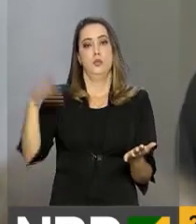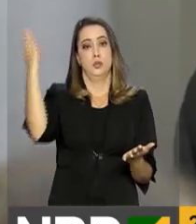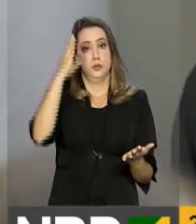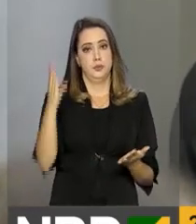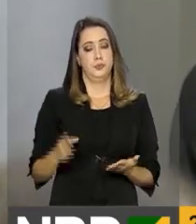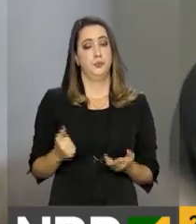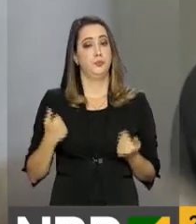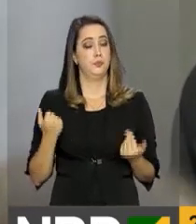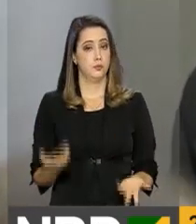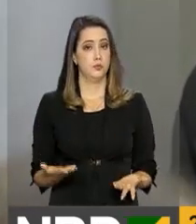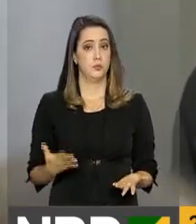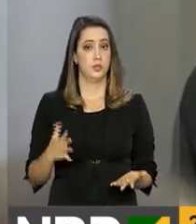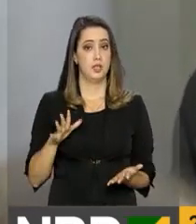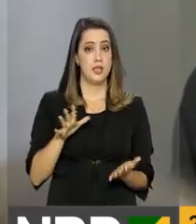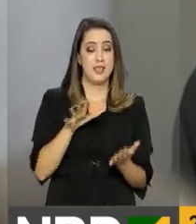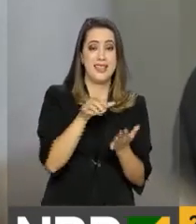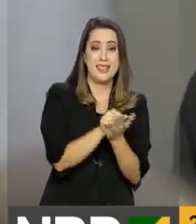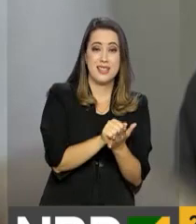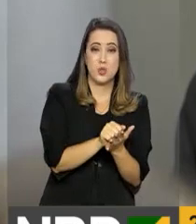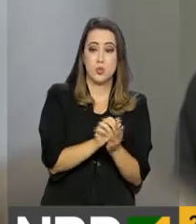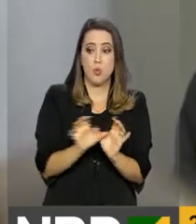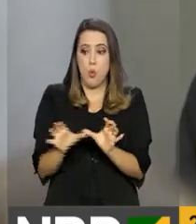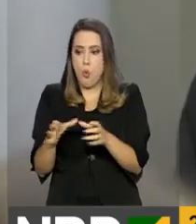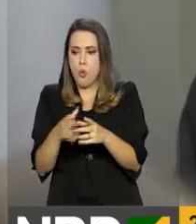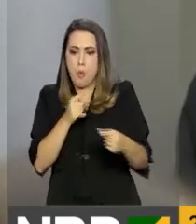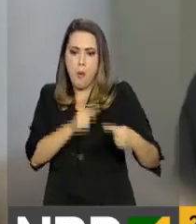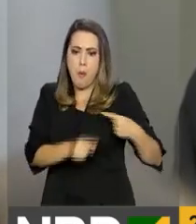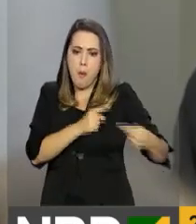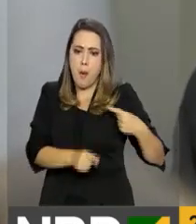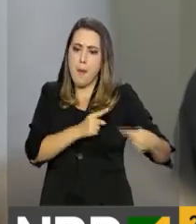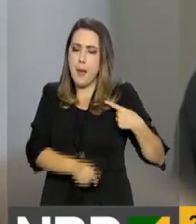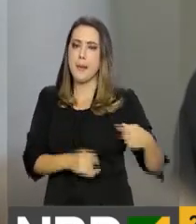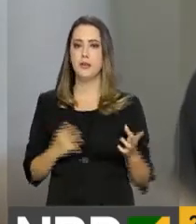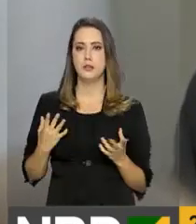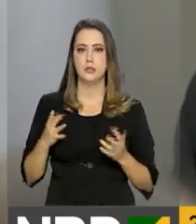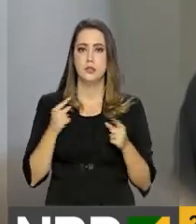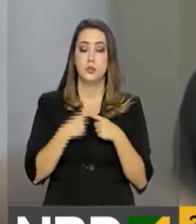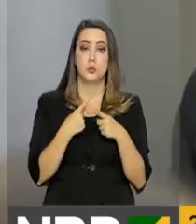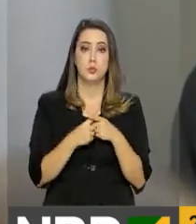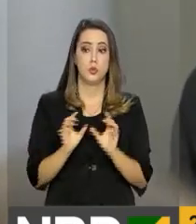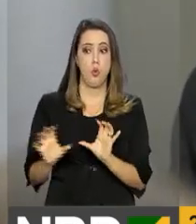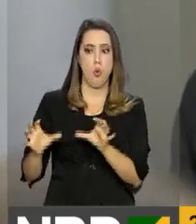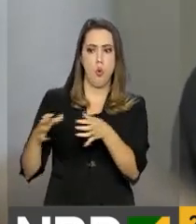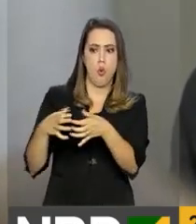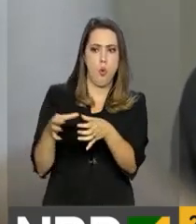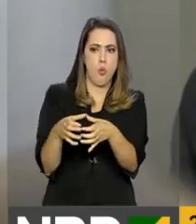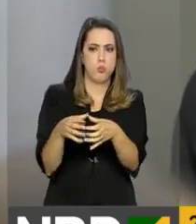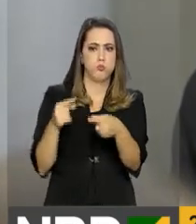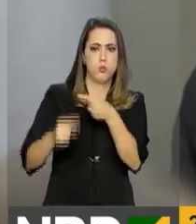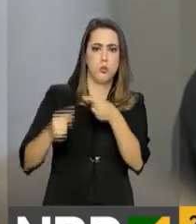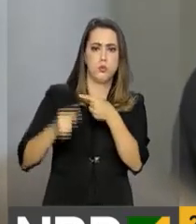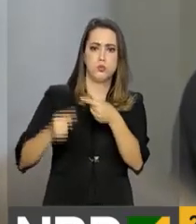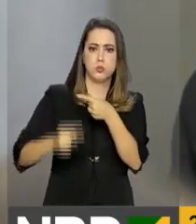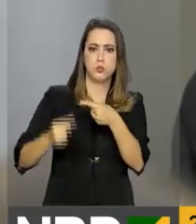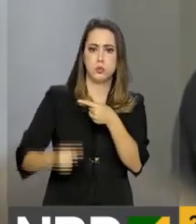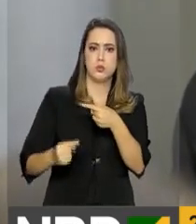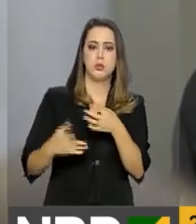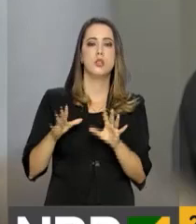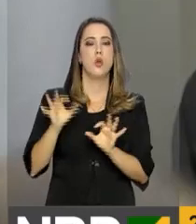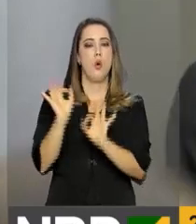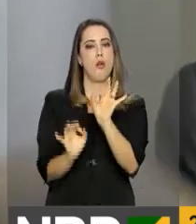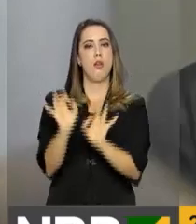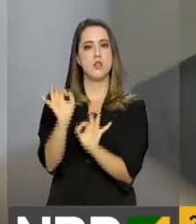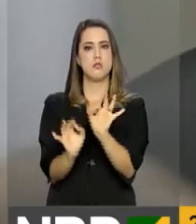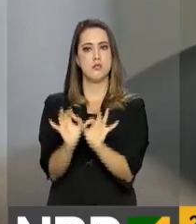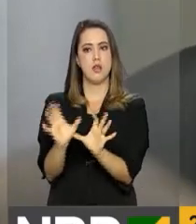assumi debaixo de uma oposição ferocíssima, porque é uma oposição sistêmica, organizada, não